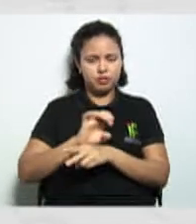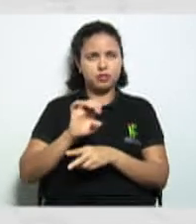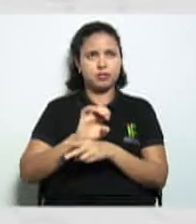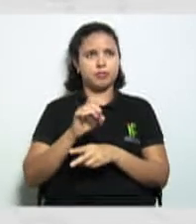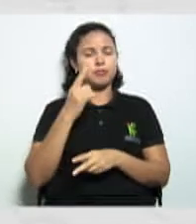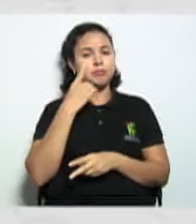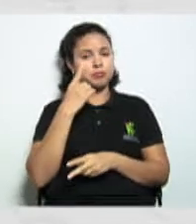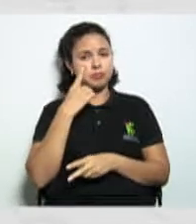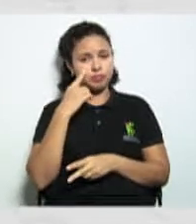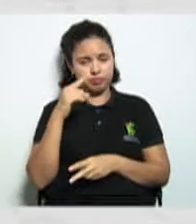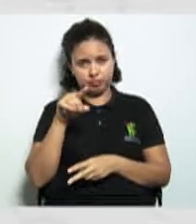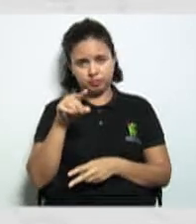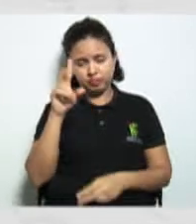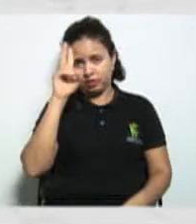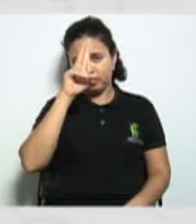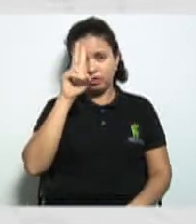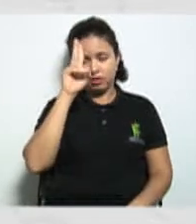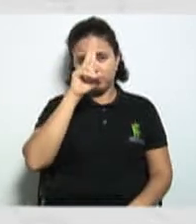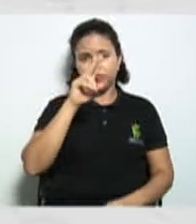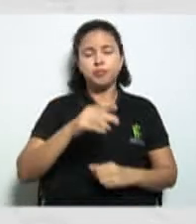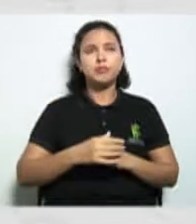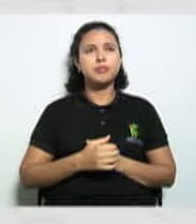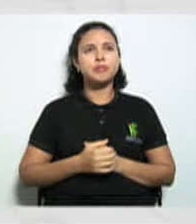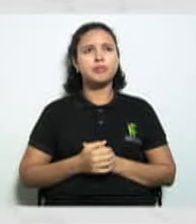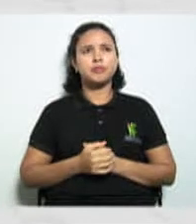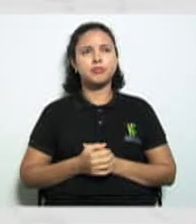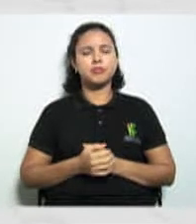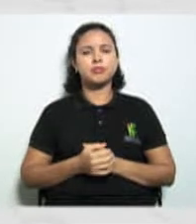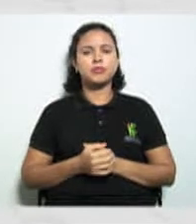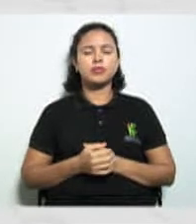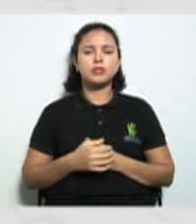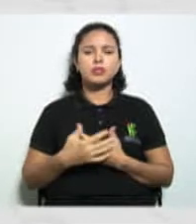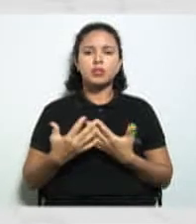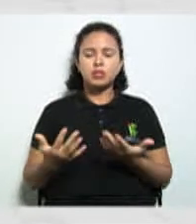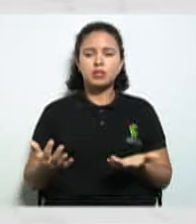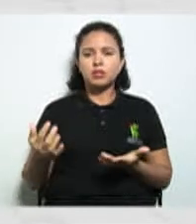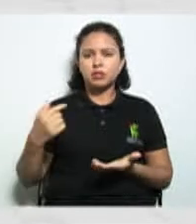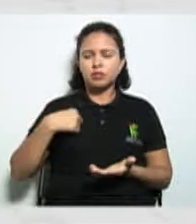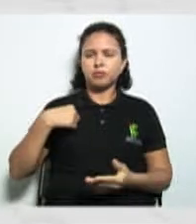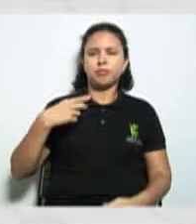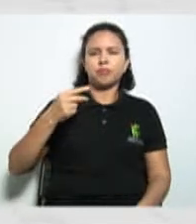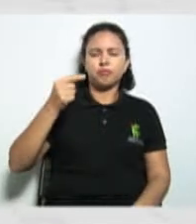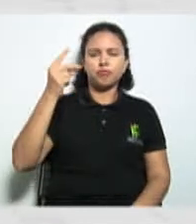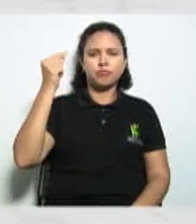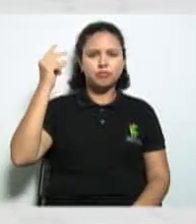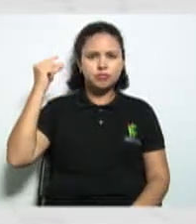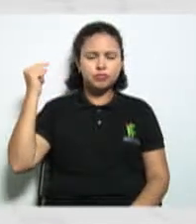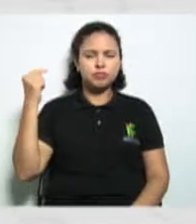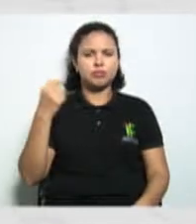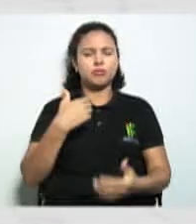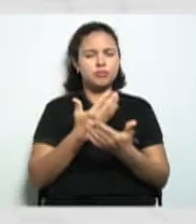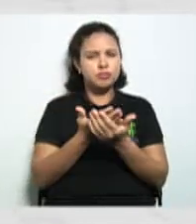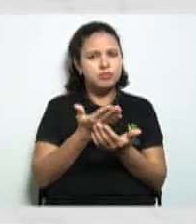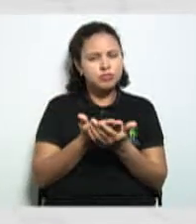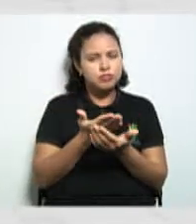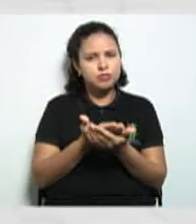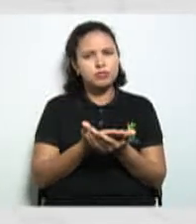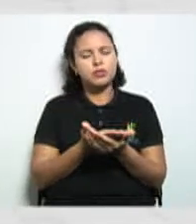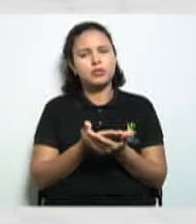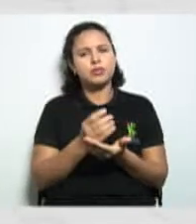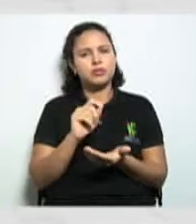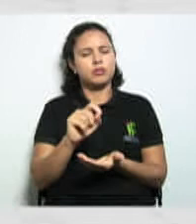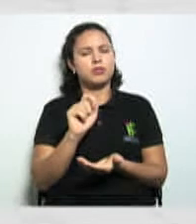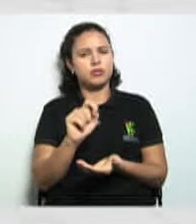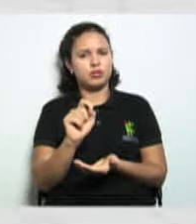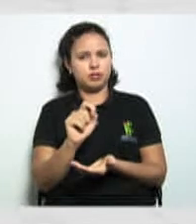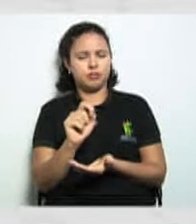público. Quem lembra? Na época do meu ensino médio, que era 2º grau, definido e indefinido, acho que